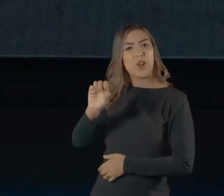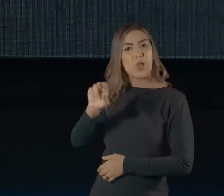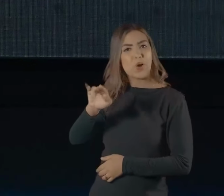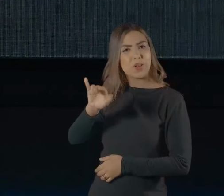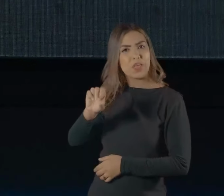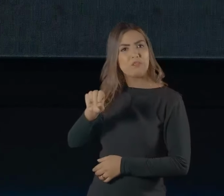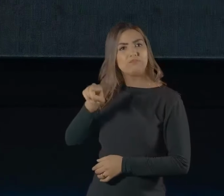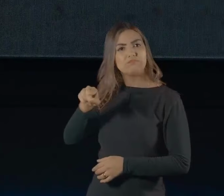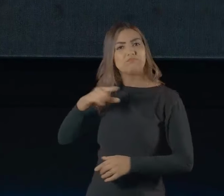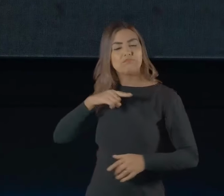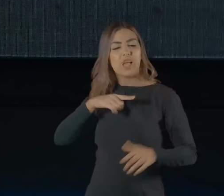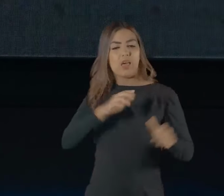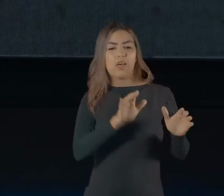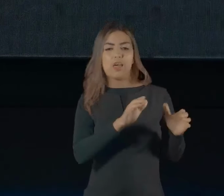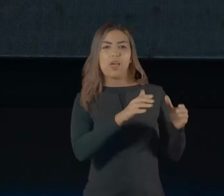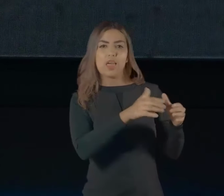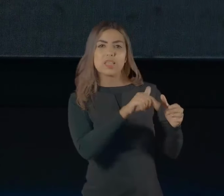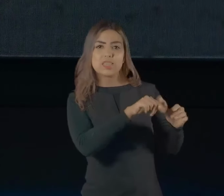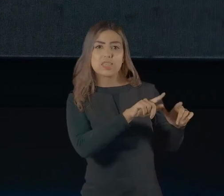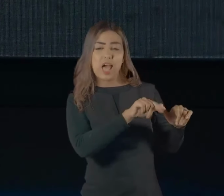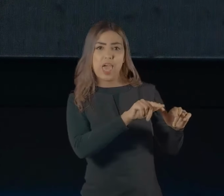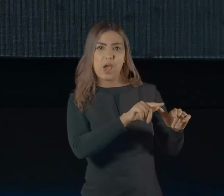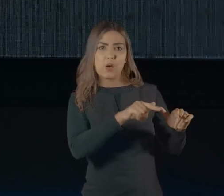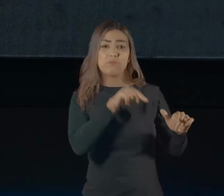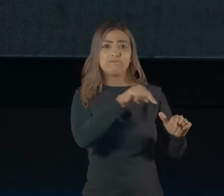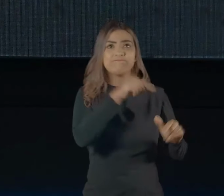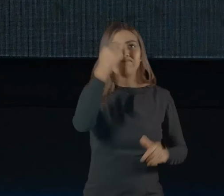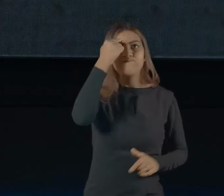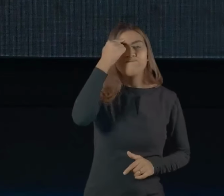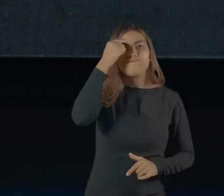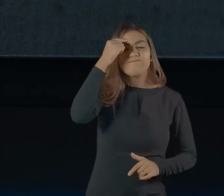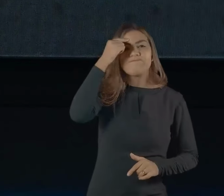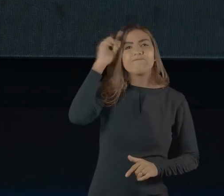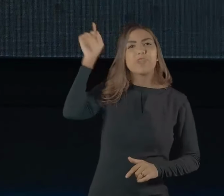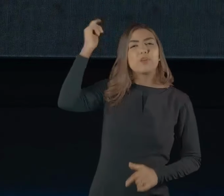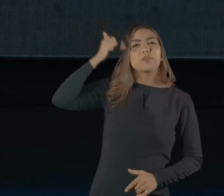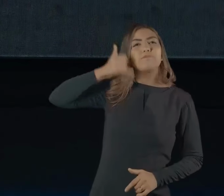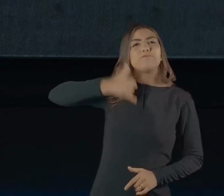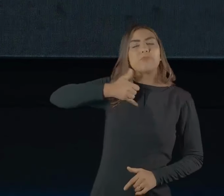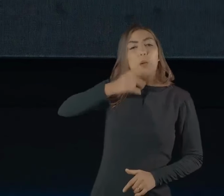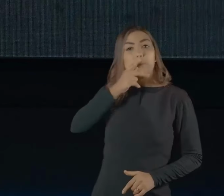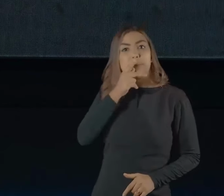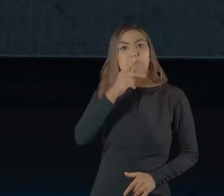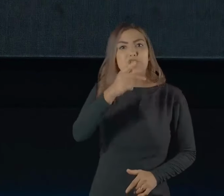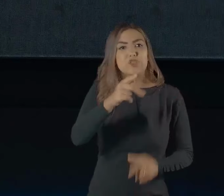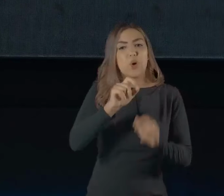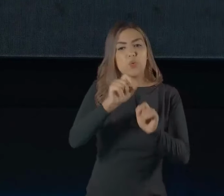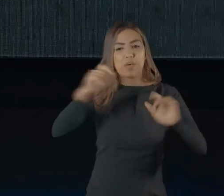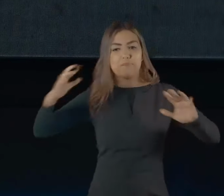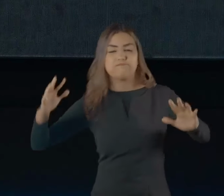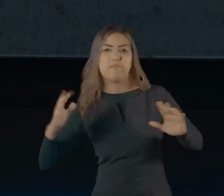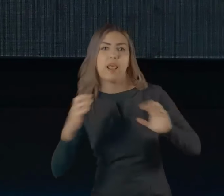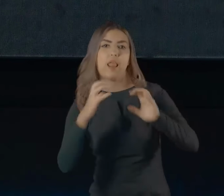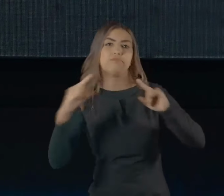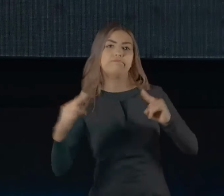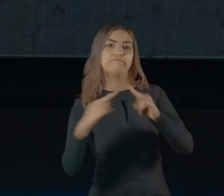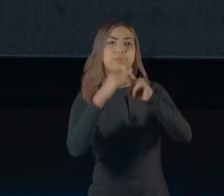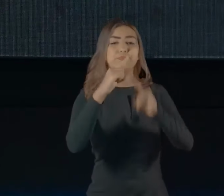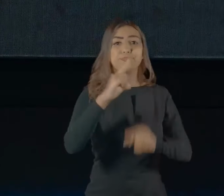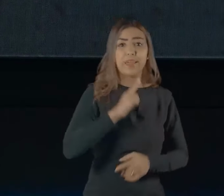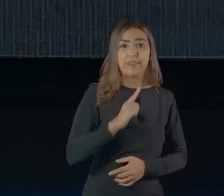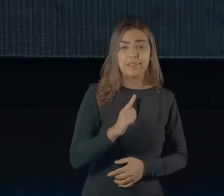levada cativa para o cativeiro. Então, camarada, não foi simples viver debaixo